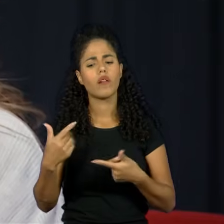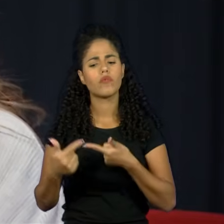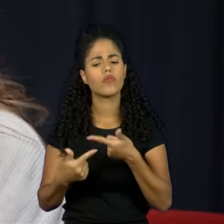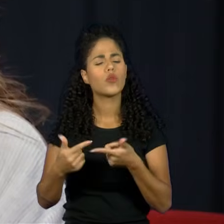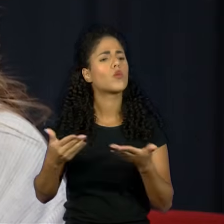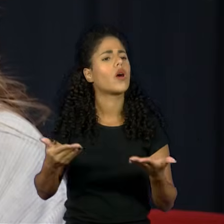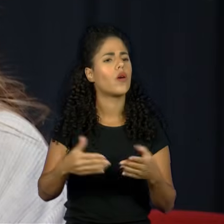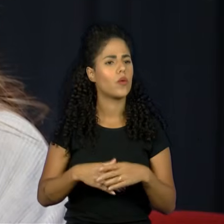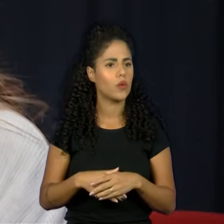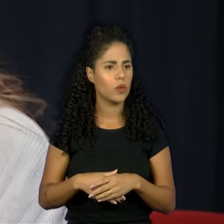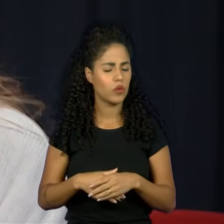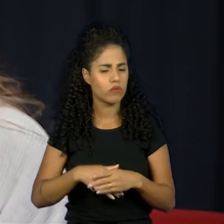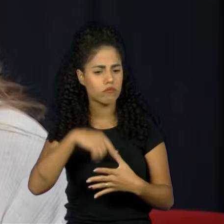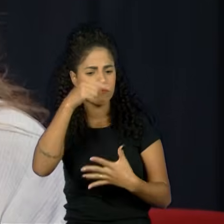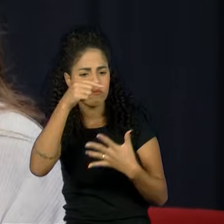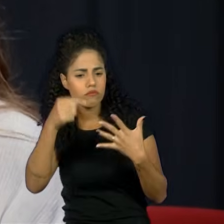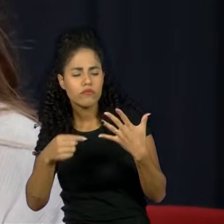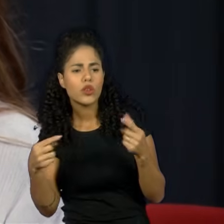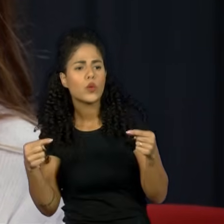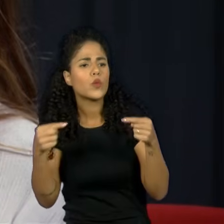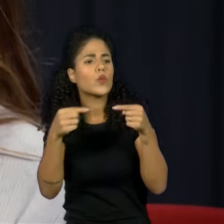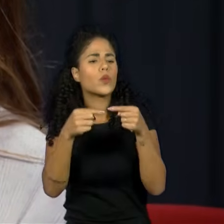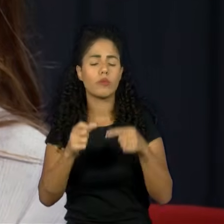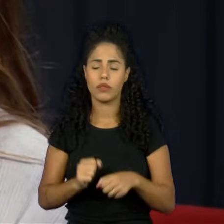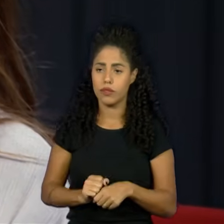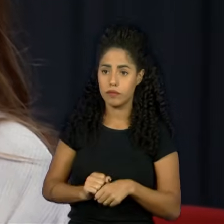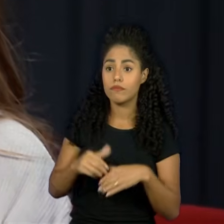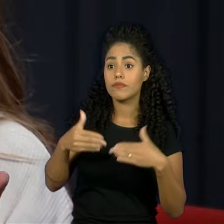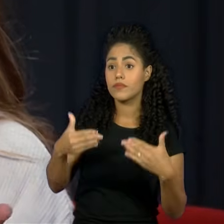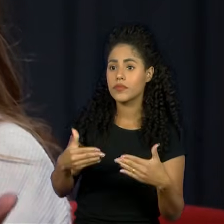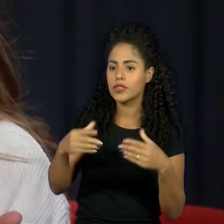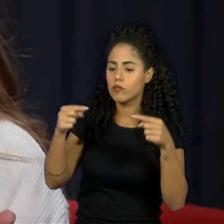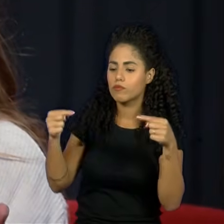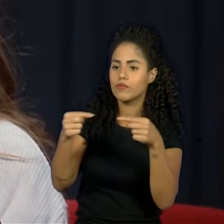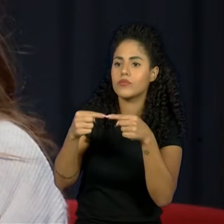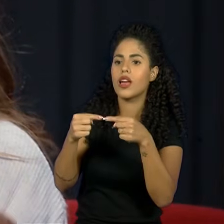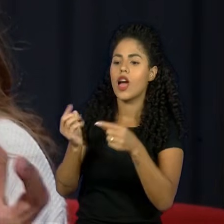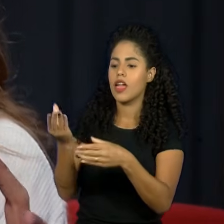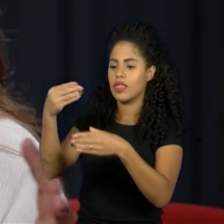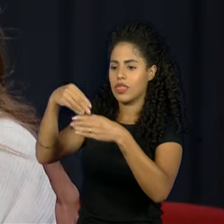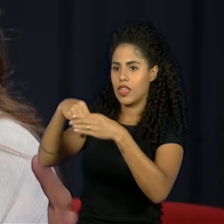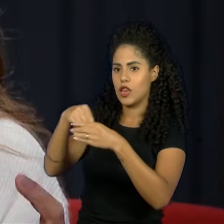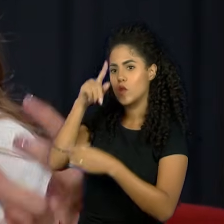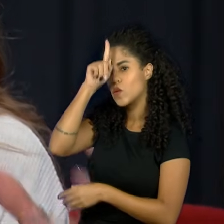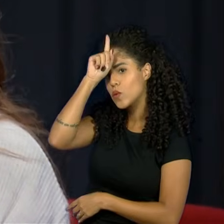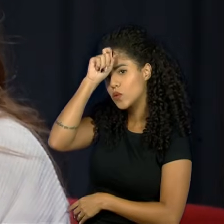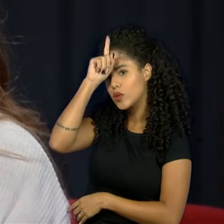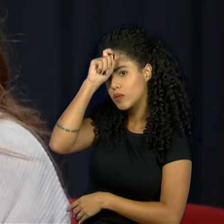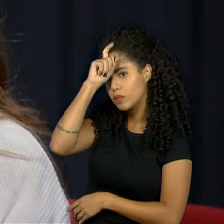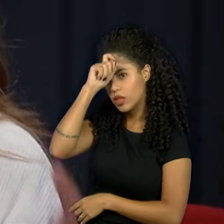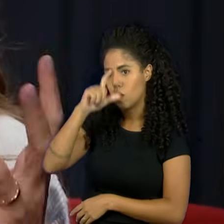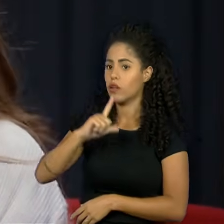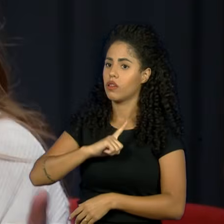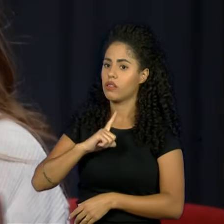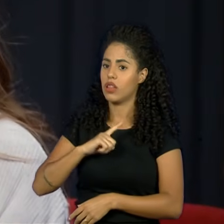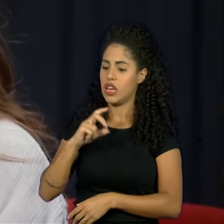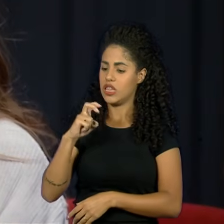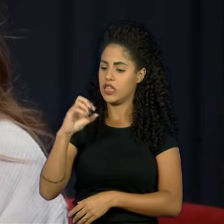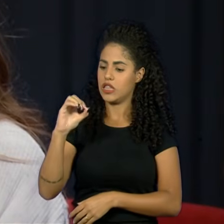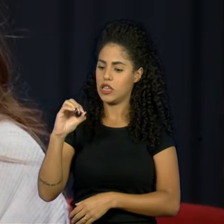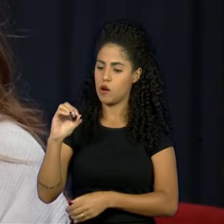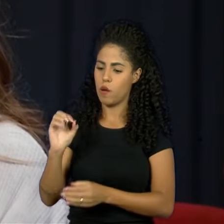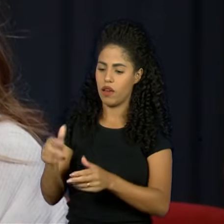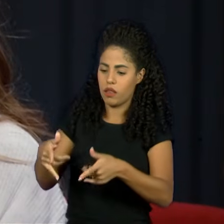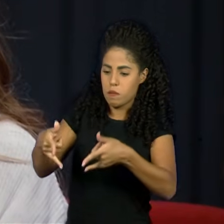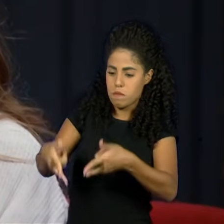são serviços que podem prover esse cuidado tanto dentro dos hospitais. Então, todo hospital que tem mais de 50 leitos deveria ter uma equipe de